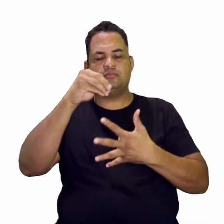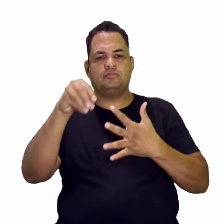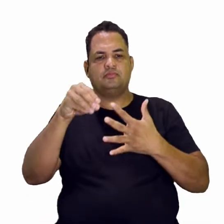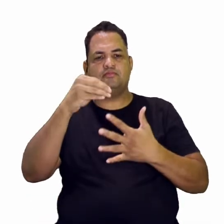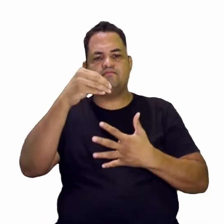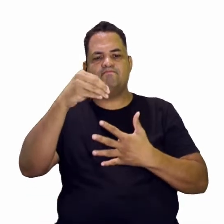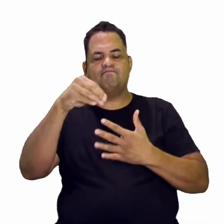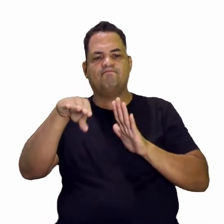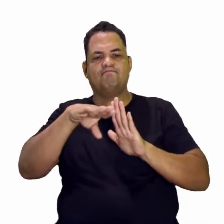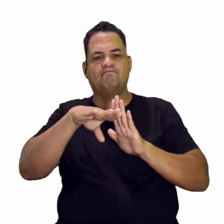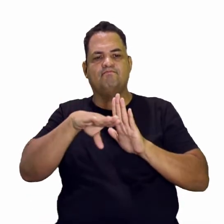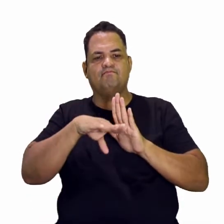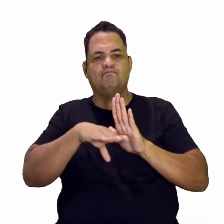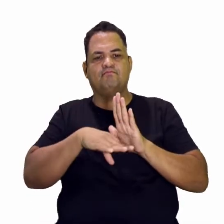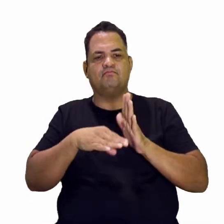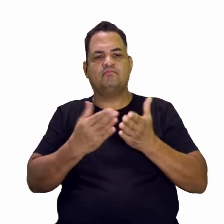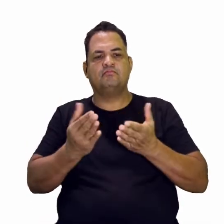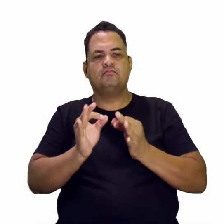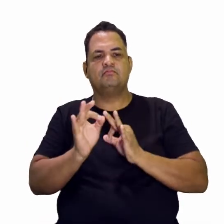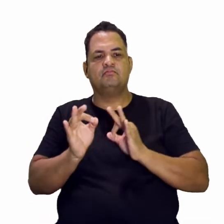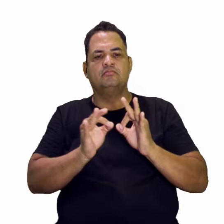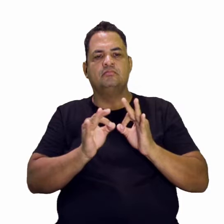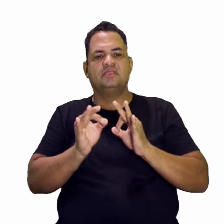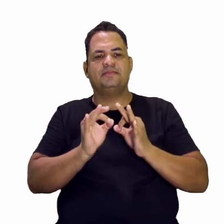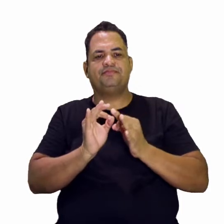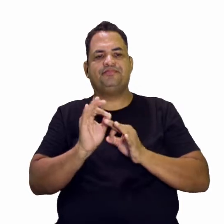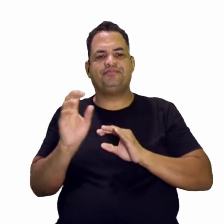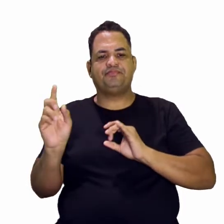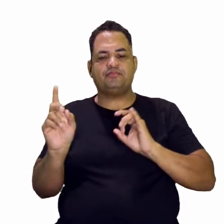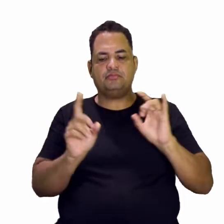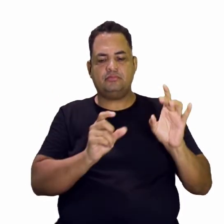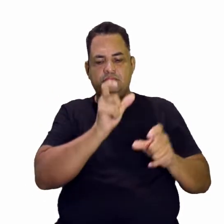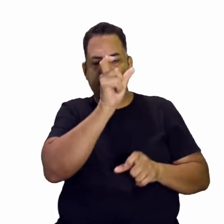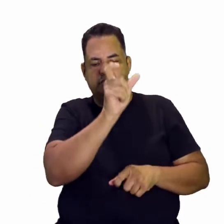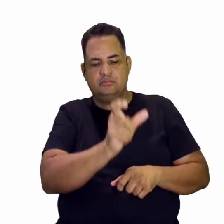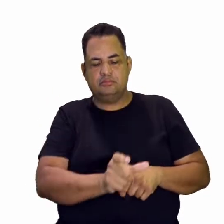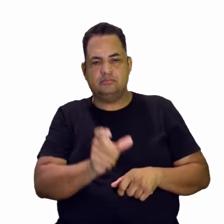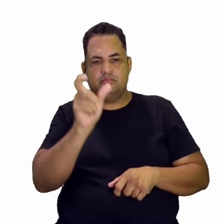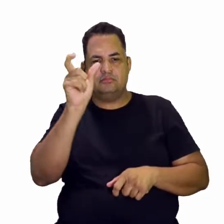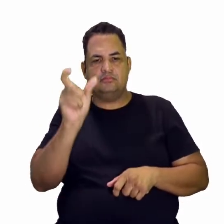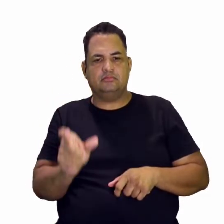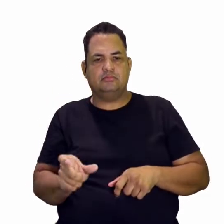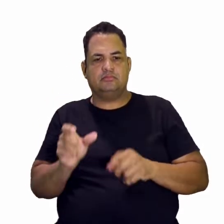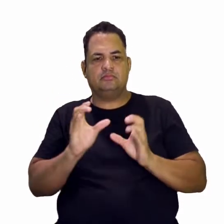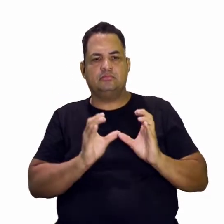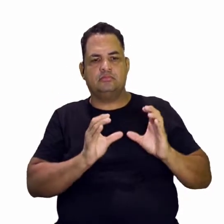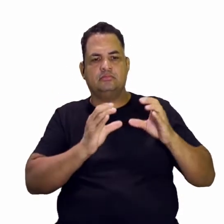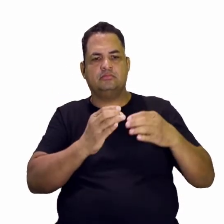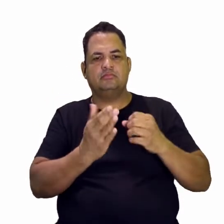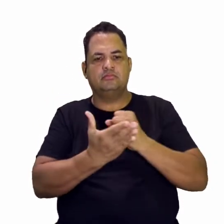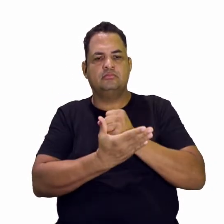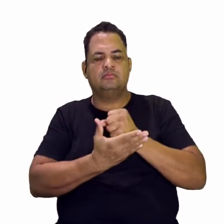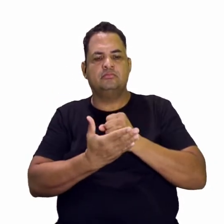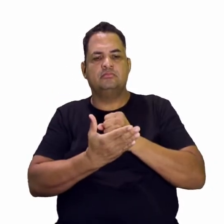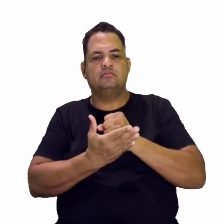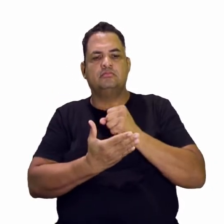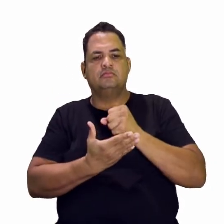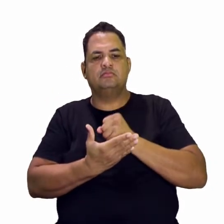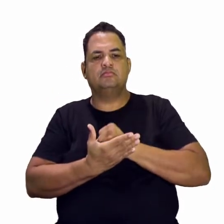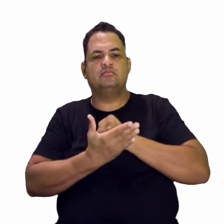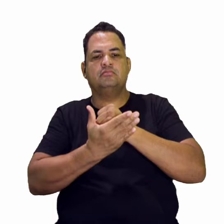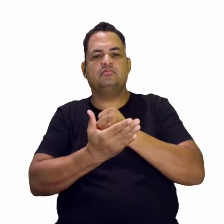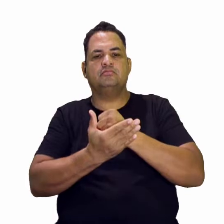prof? Ela vai consistir em colocar os indivíduos em grupos com base